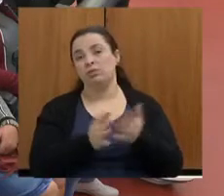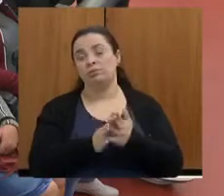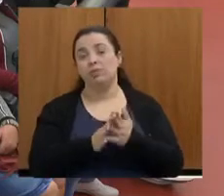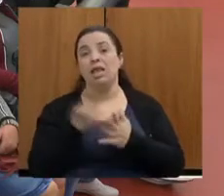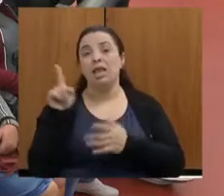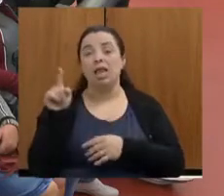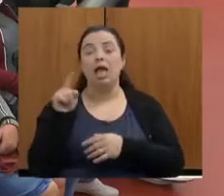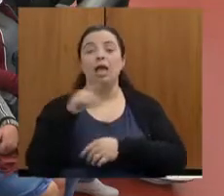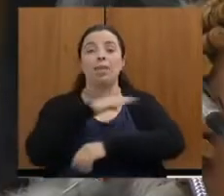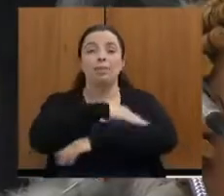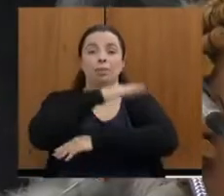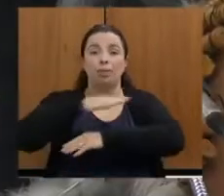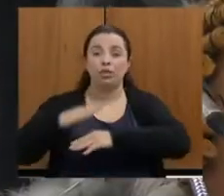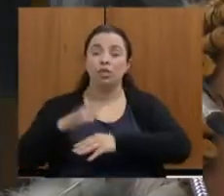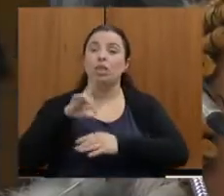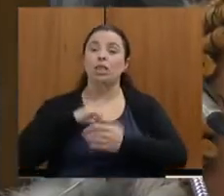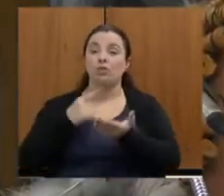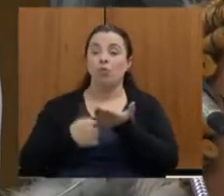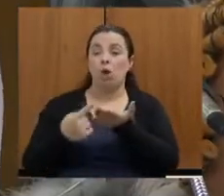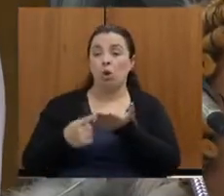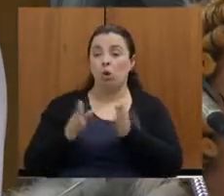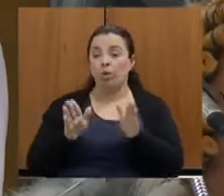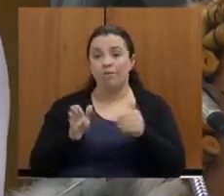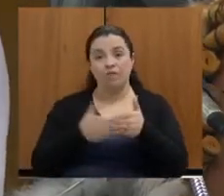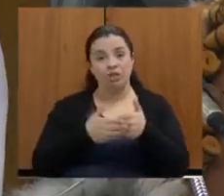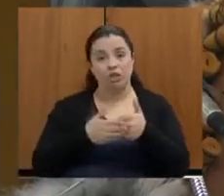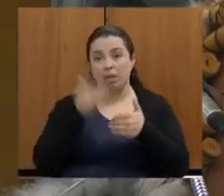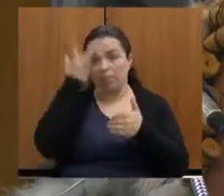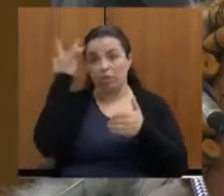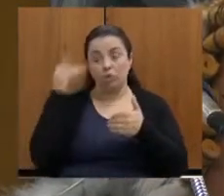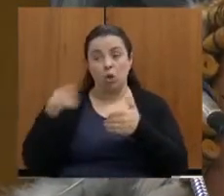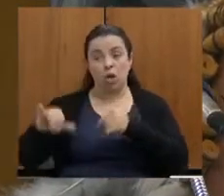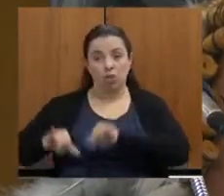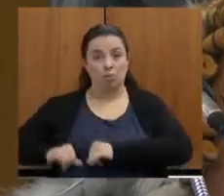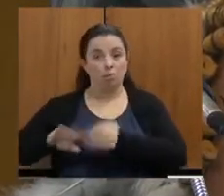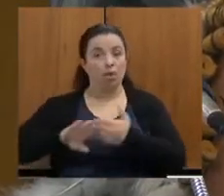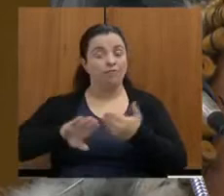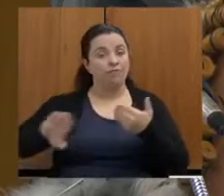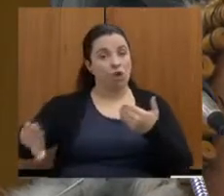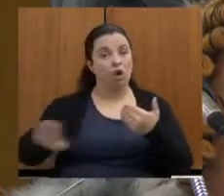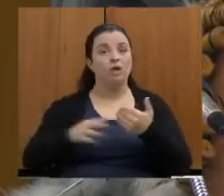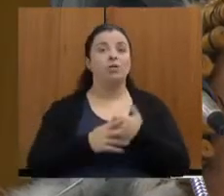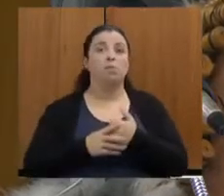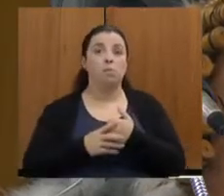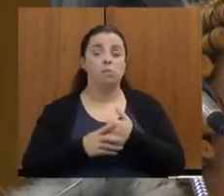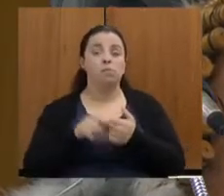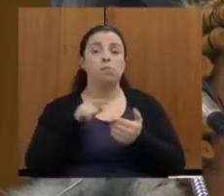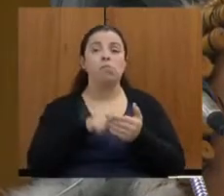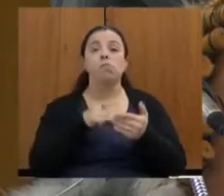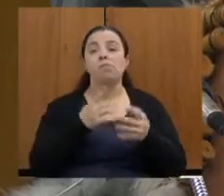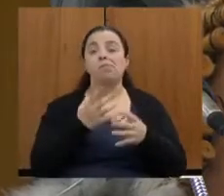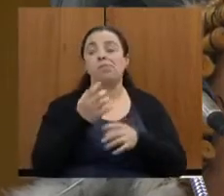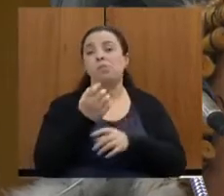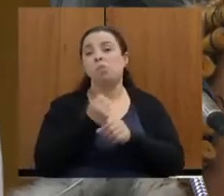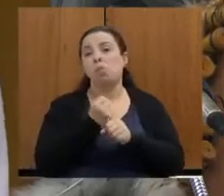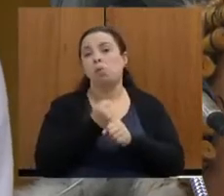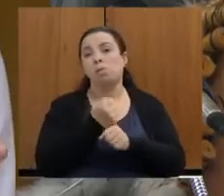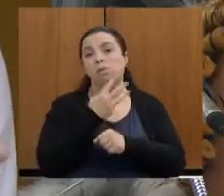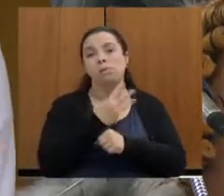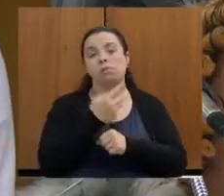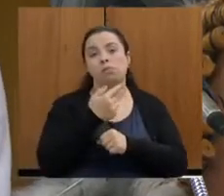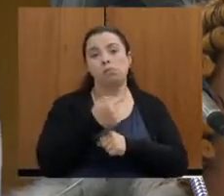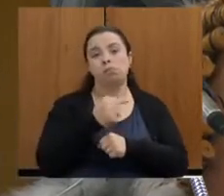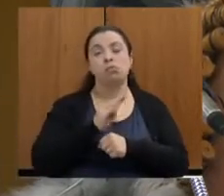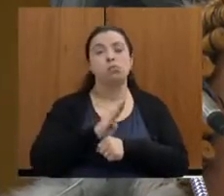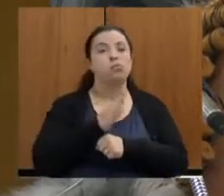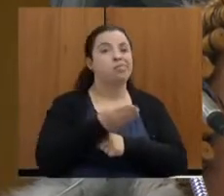de gabinete sem a participação dos atingidos precificar um crime em 37 bilhões de reais sem